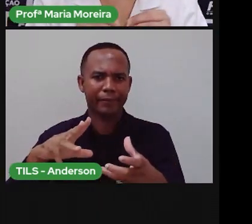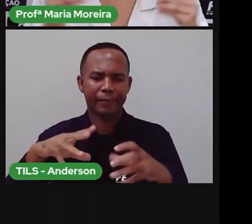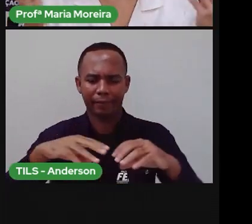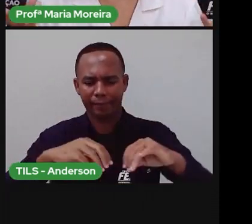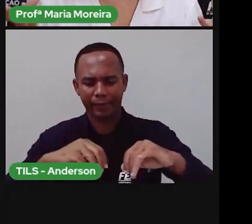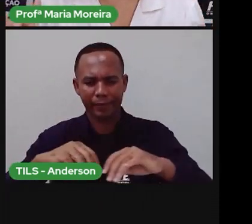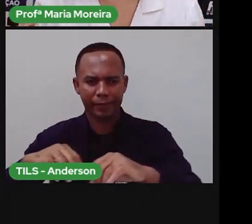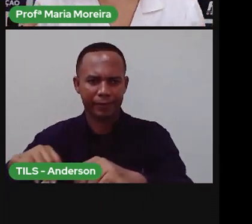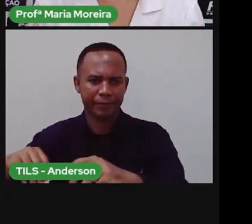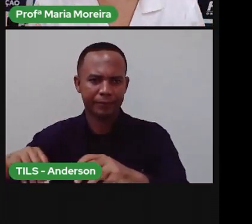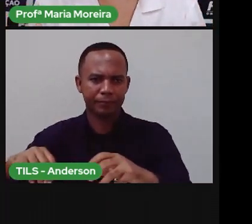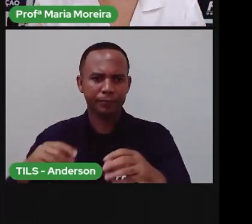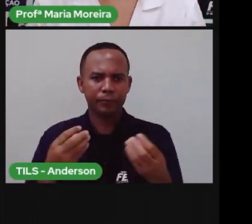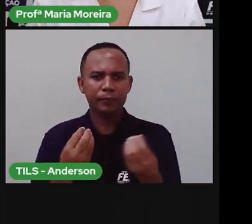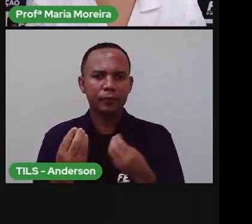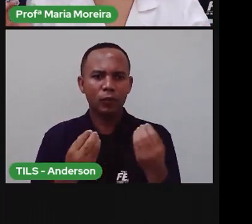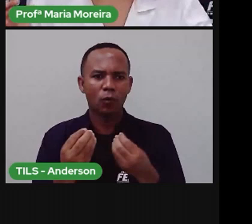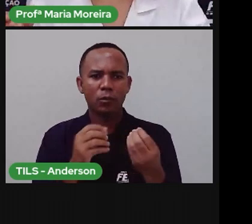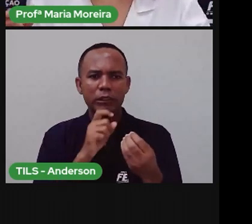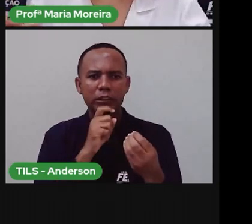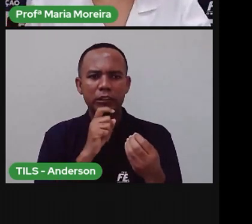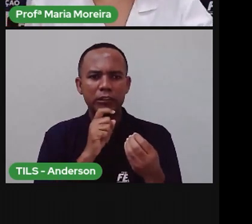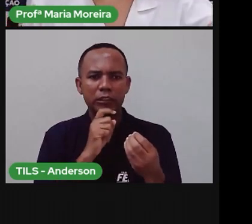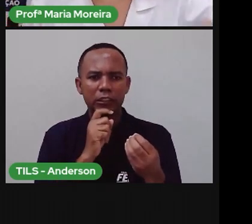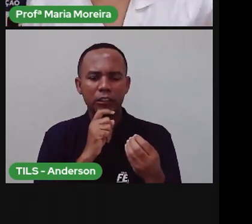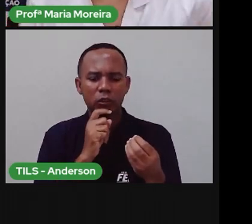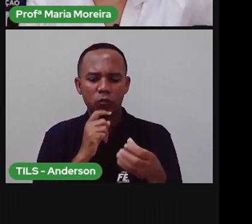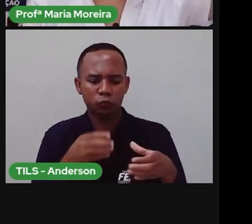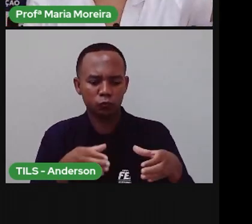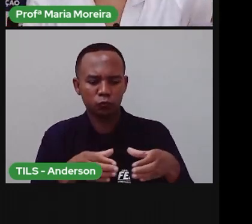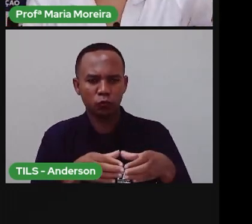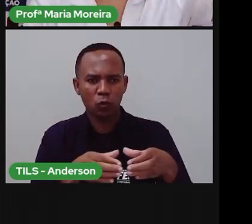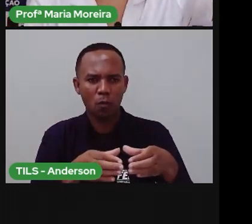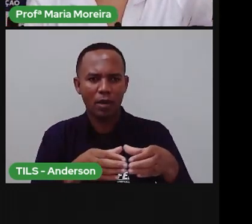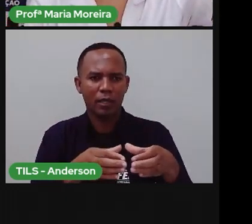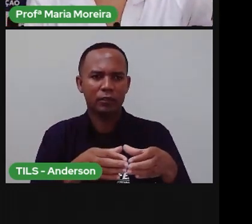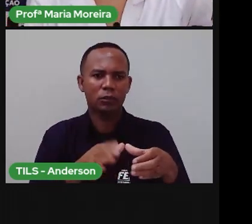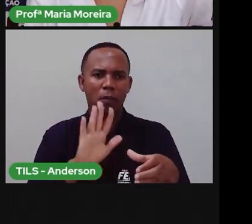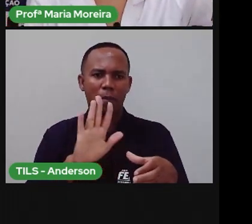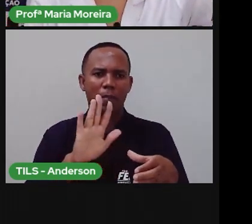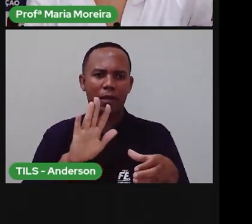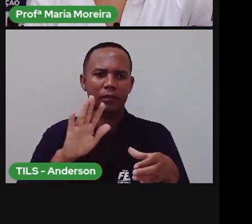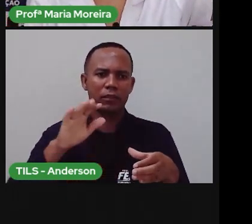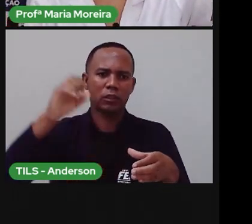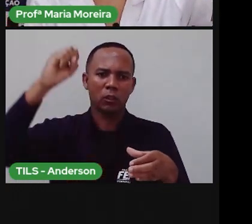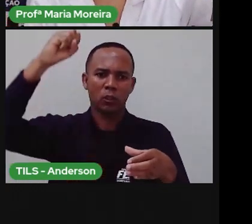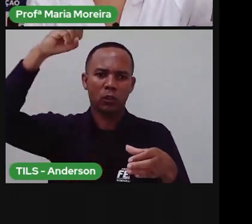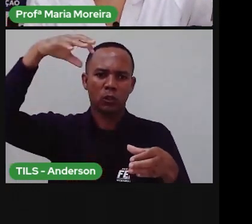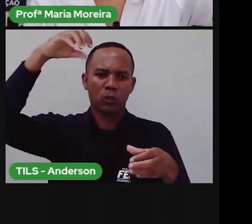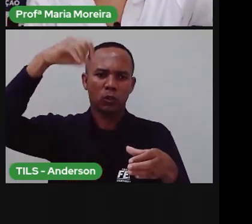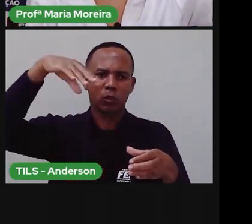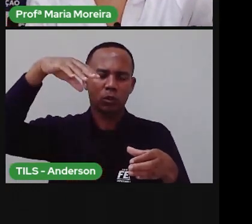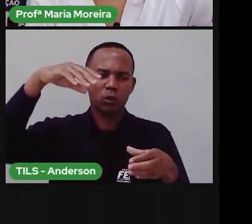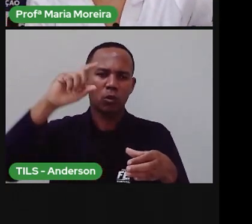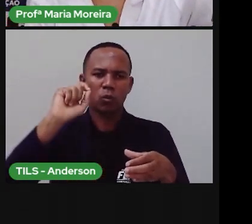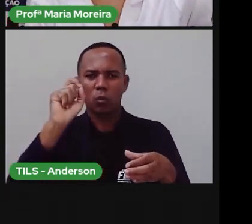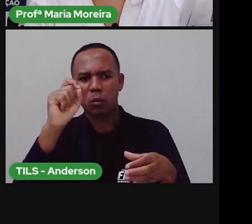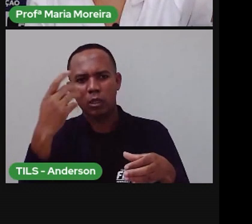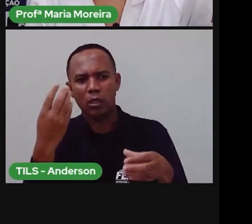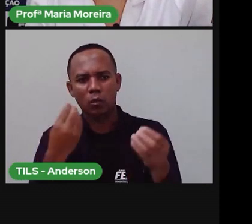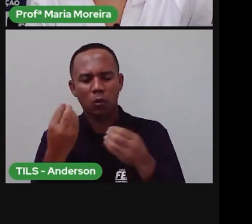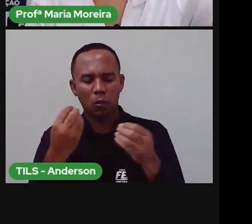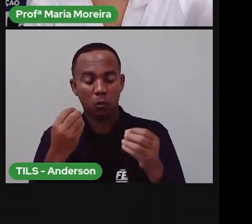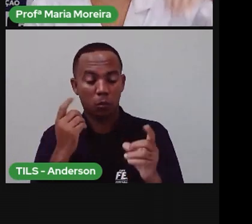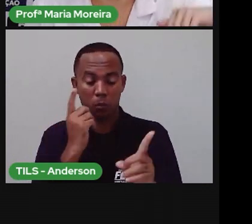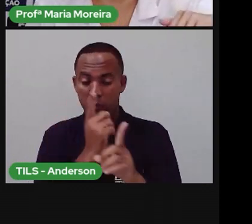eles são formados uma boa parte por gelo, porque a luz do sol não chega completamente nesses dois lugares. E não chegando nesses